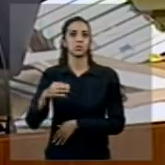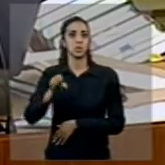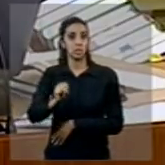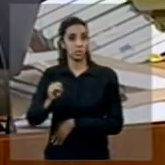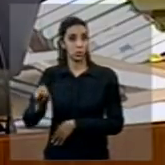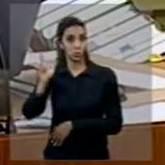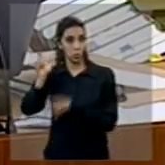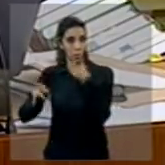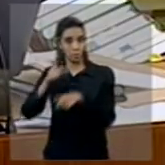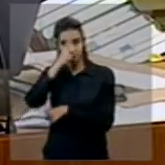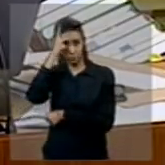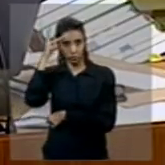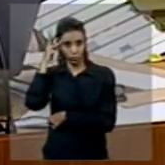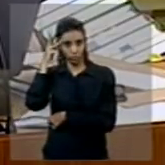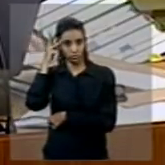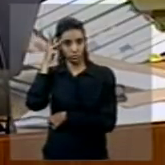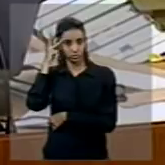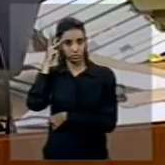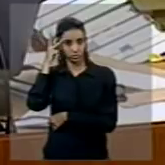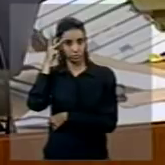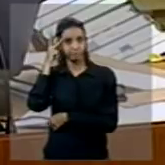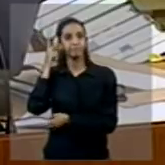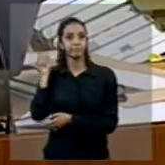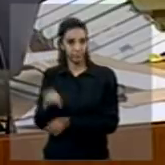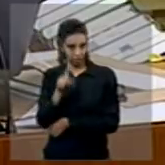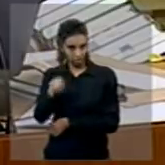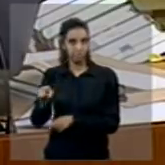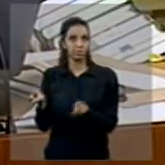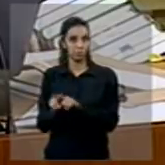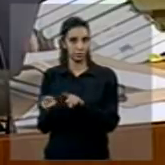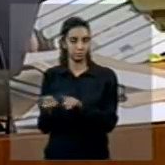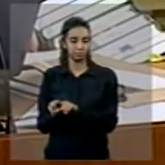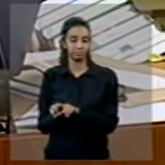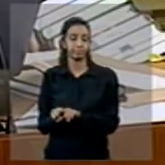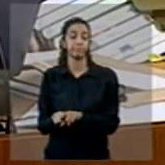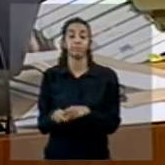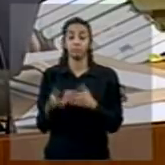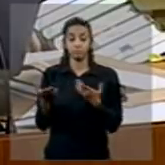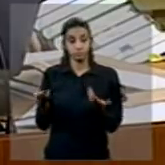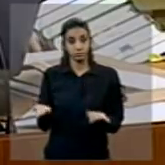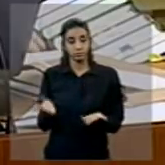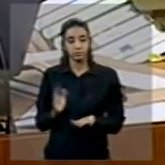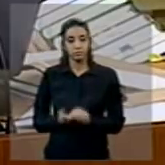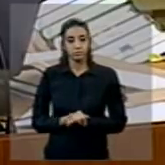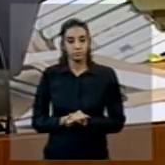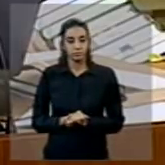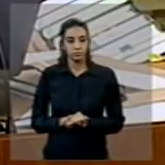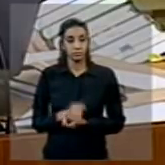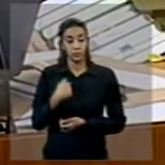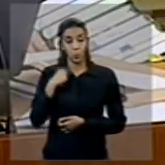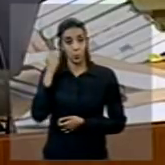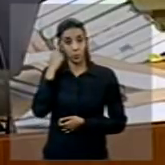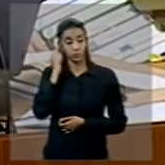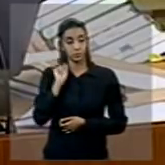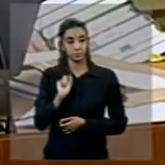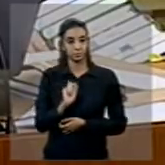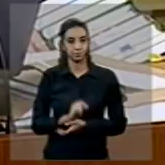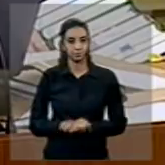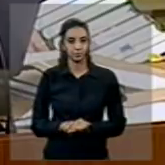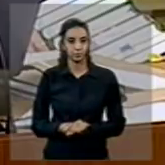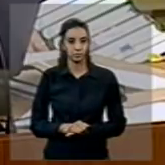1.618.488 eleitores ingressaram nesta mesma situação. Em face disso, penso eu, senhor presidente,